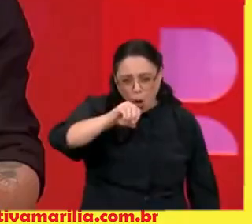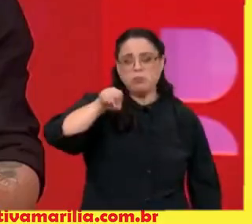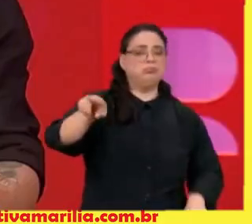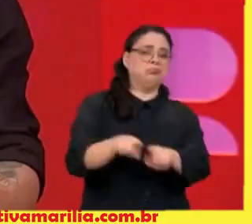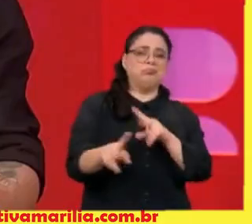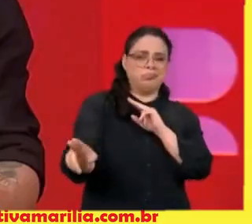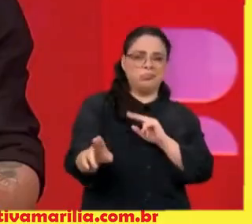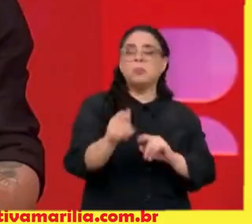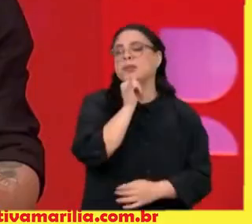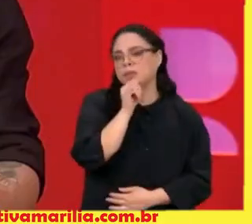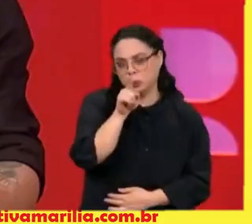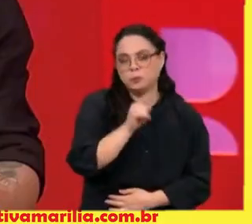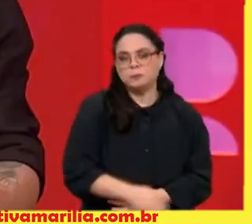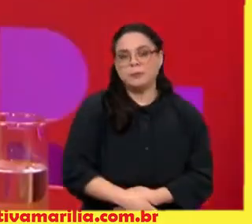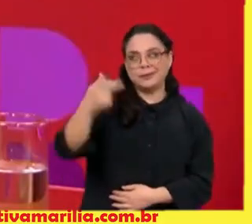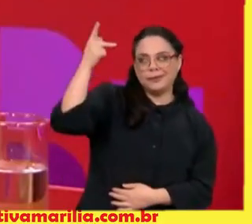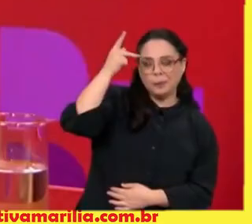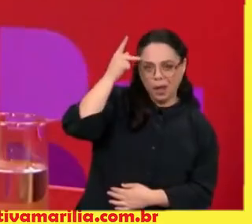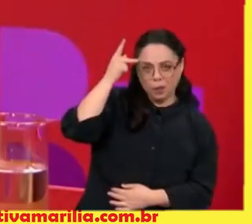Abriram em São Paulo, não me lembro se foi